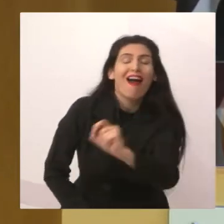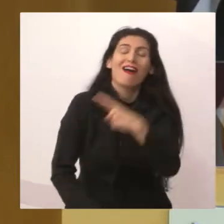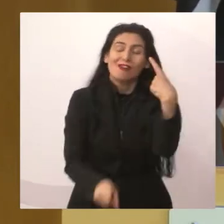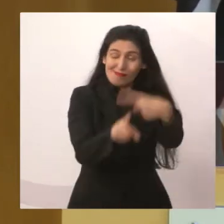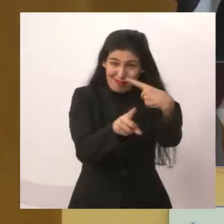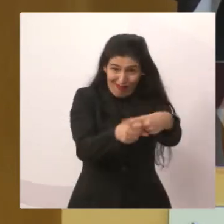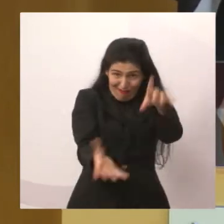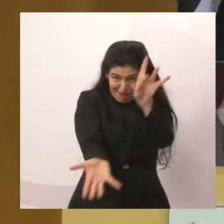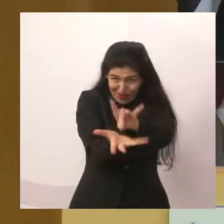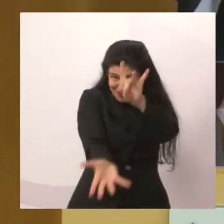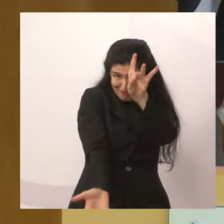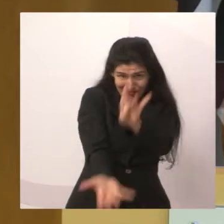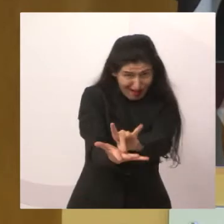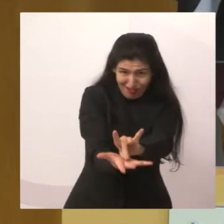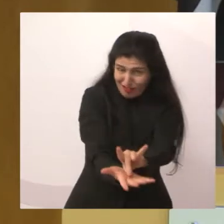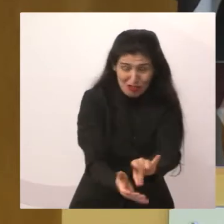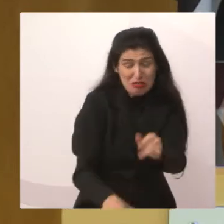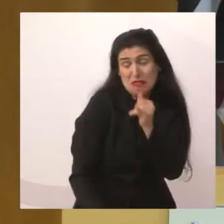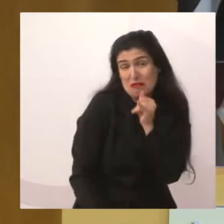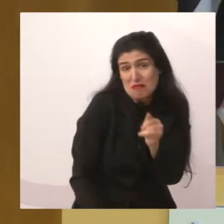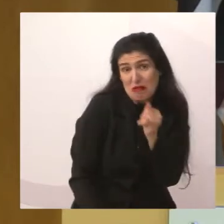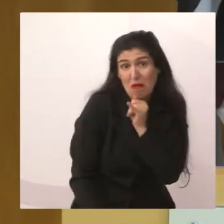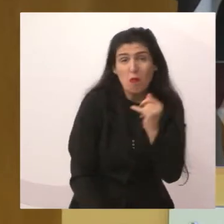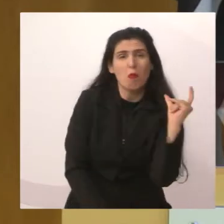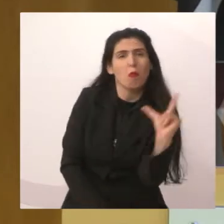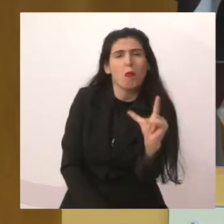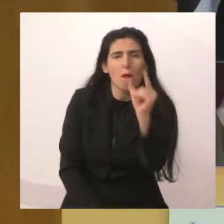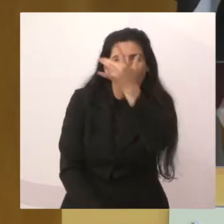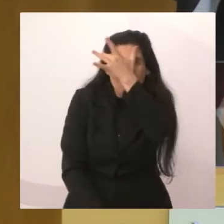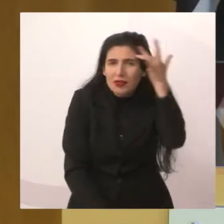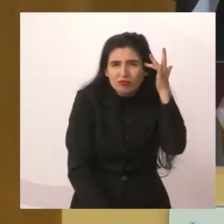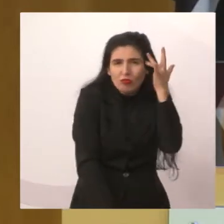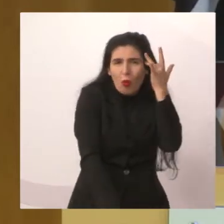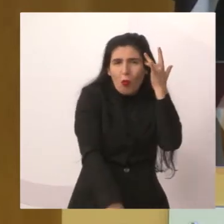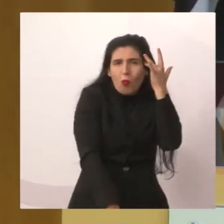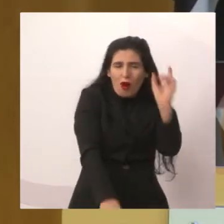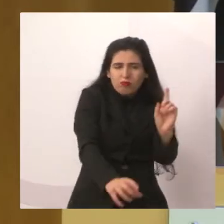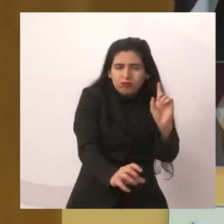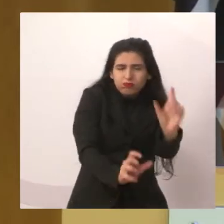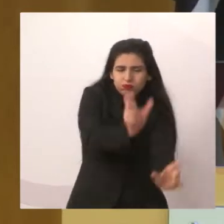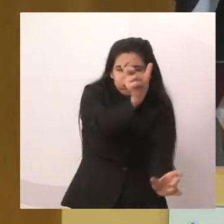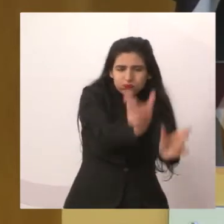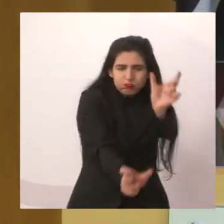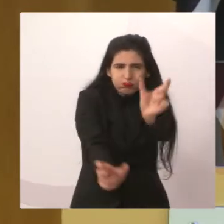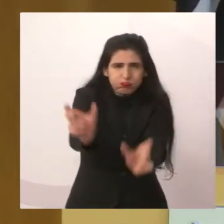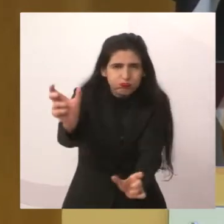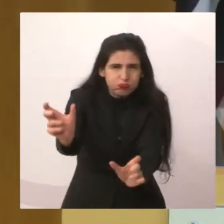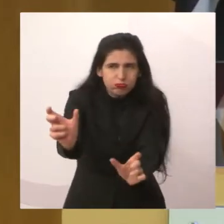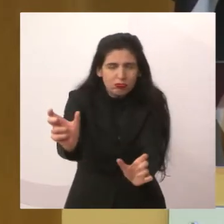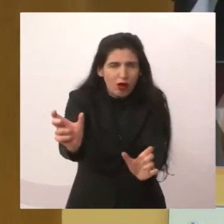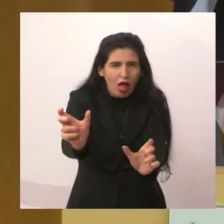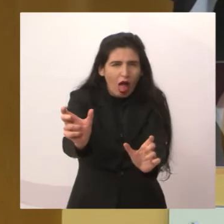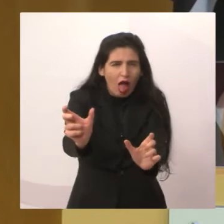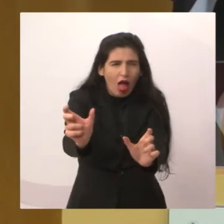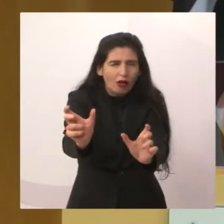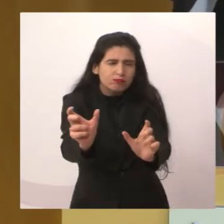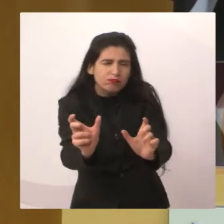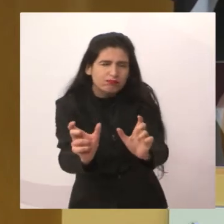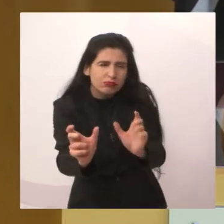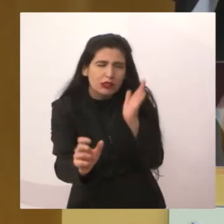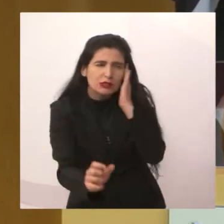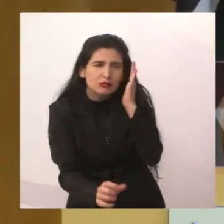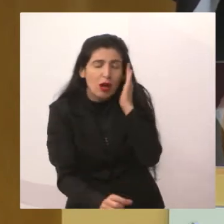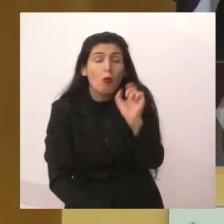eu poderia simplesmente dizer aqui que poucas pessoas, às vezes, têm interesse em conhecer de fato o que acontece